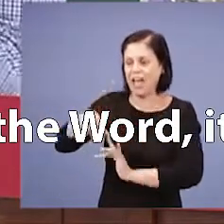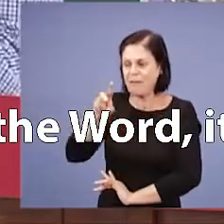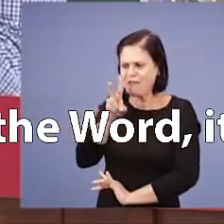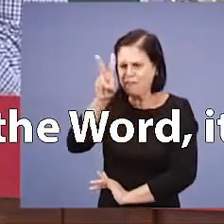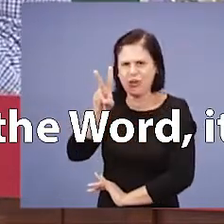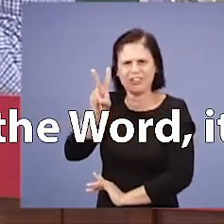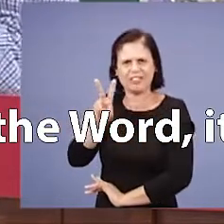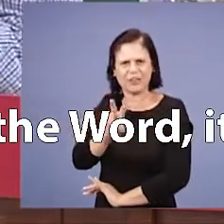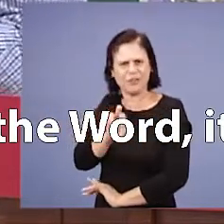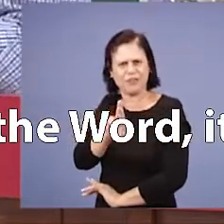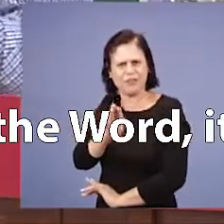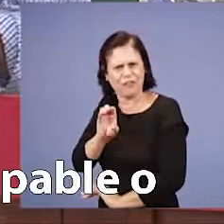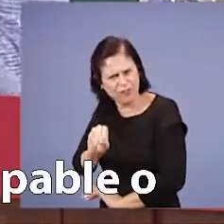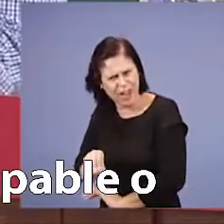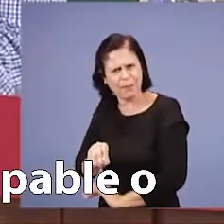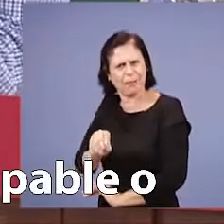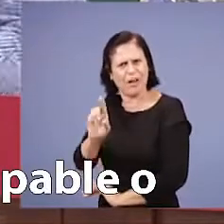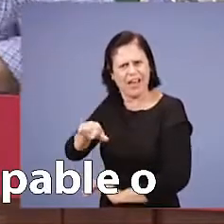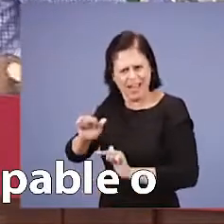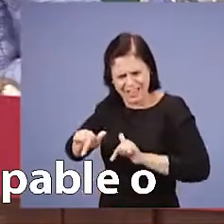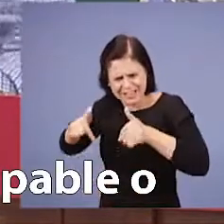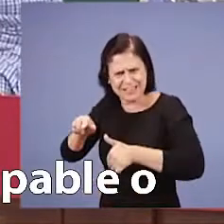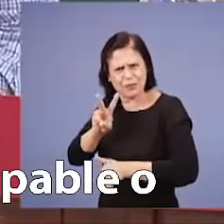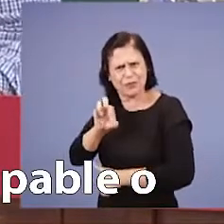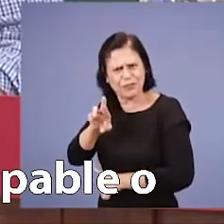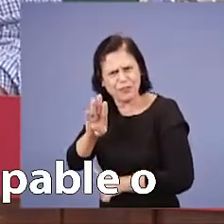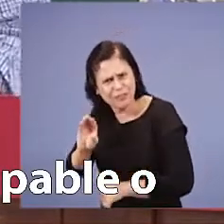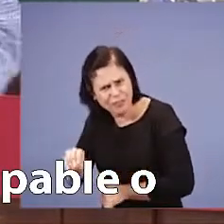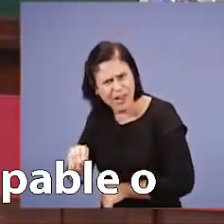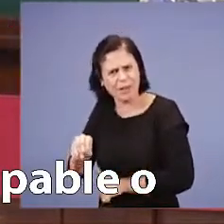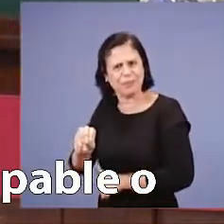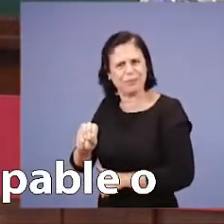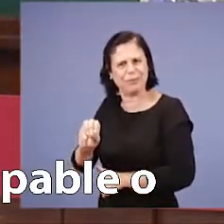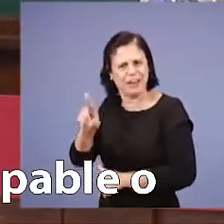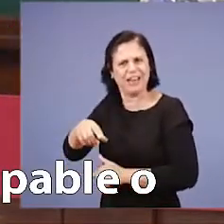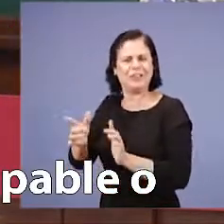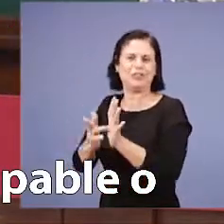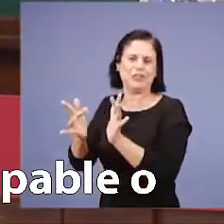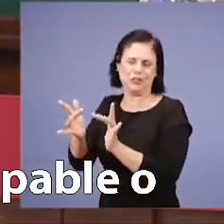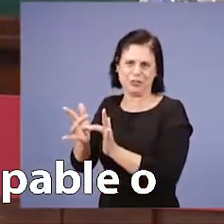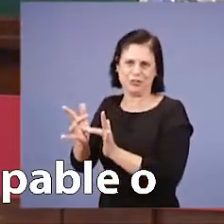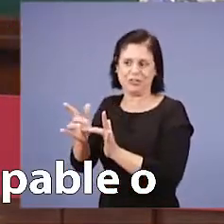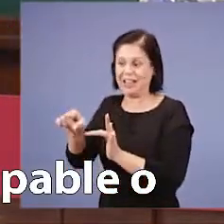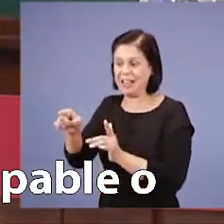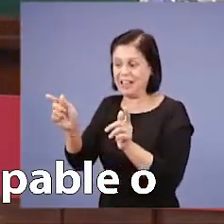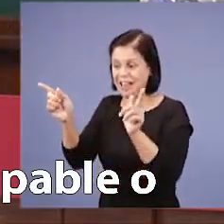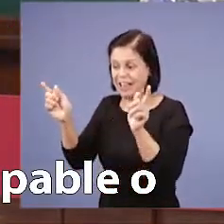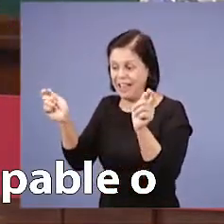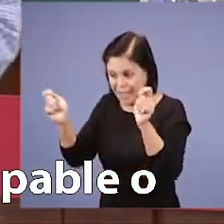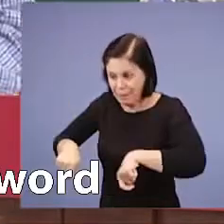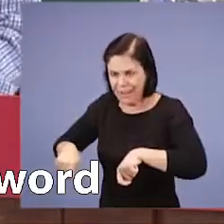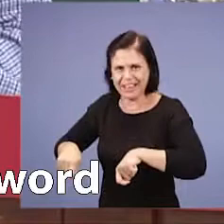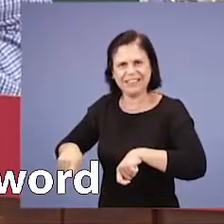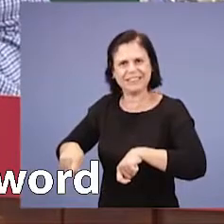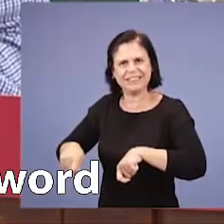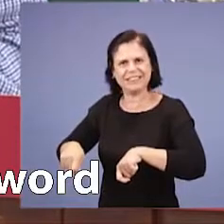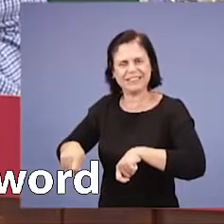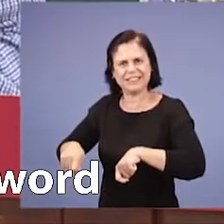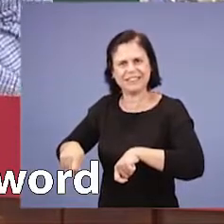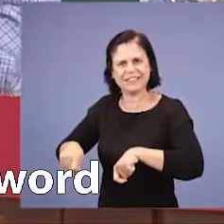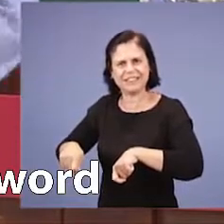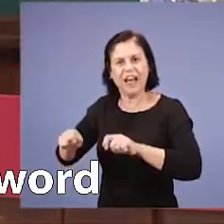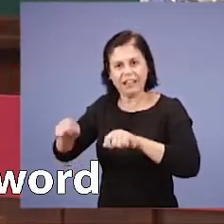é ação do verbo é a operação do verbo inclusive é capaz de transmitir